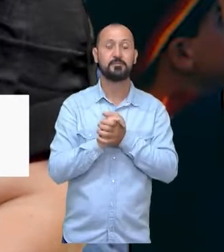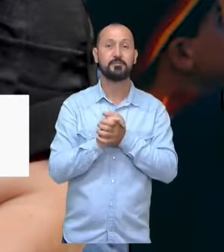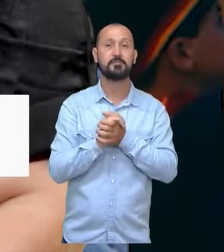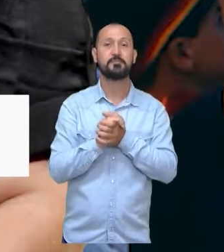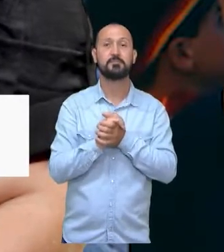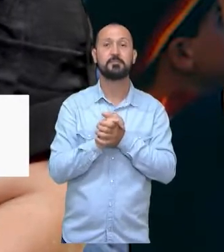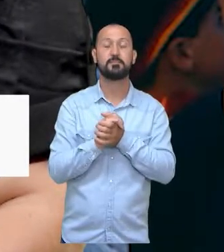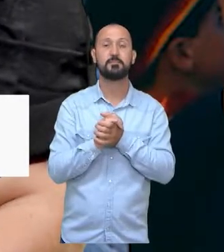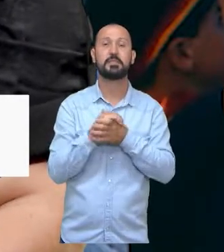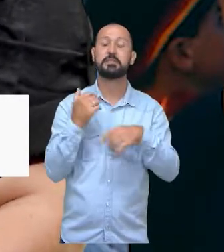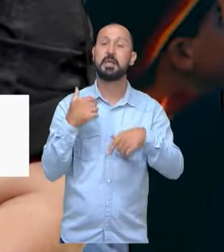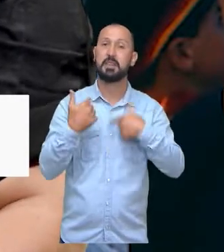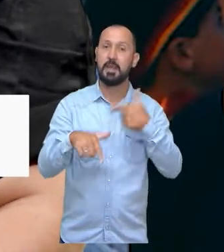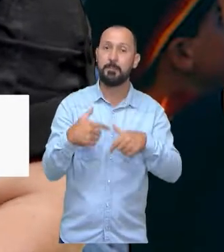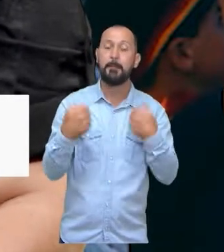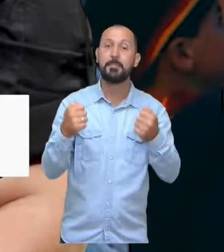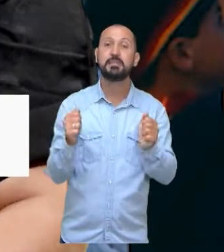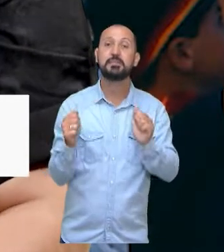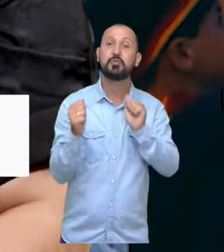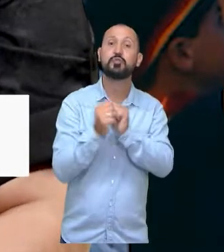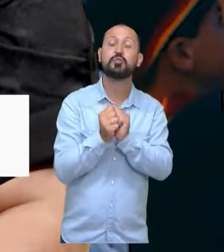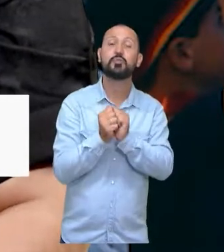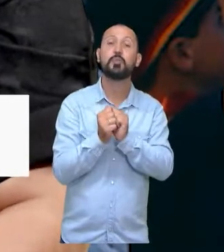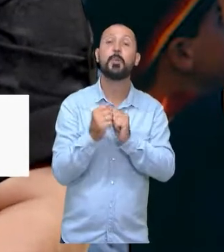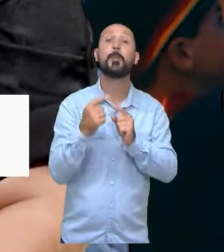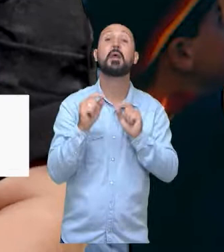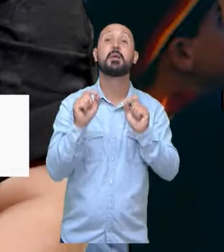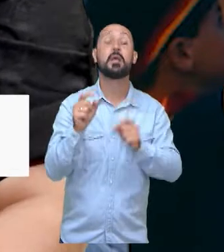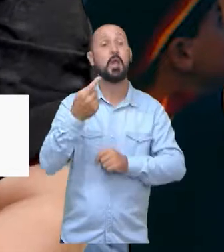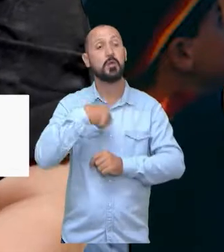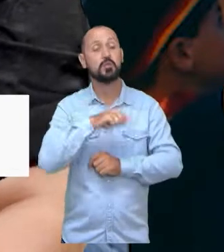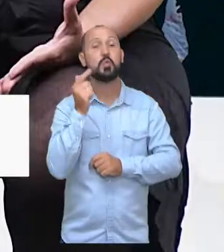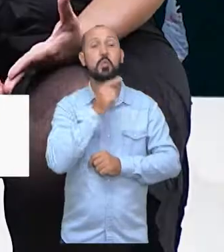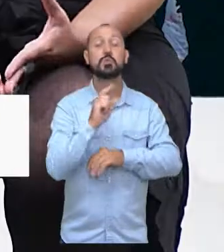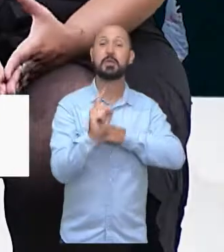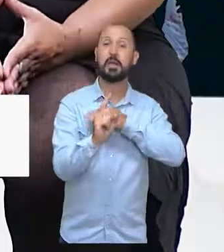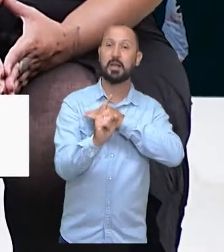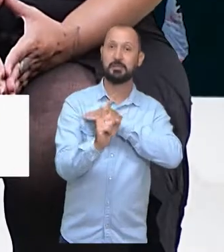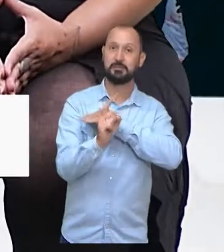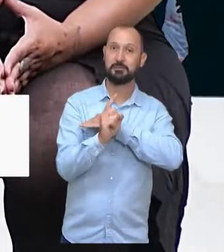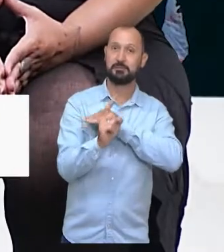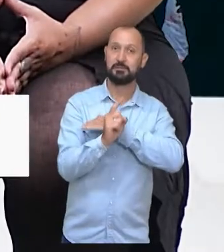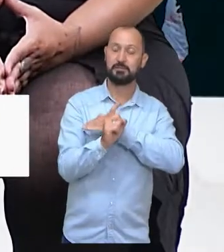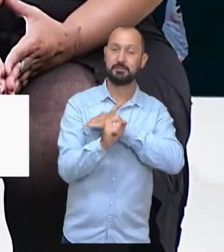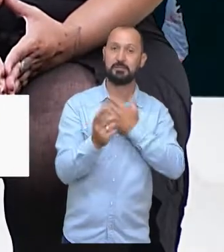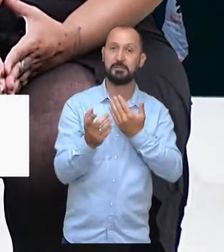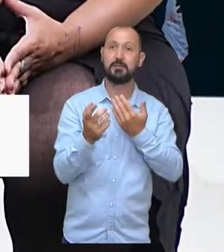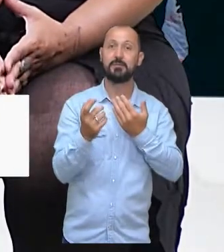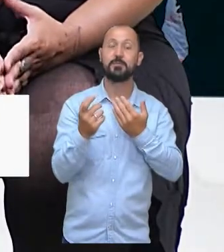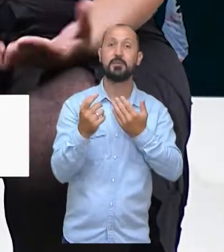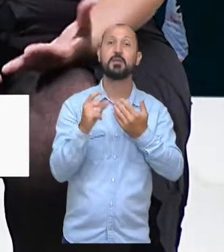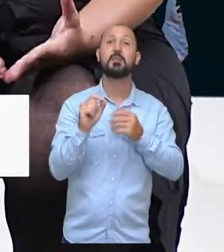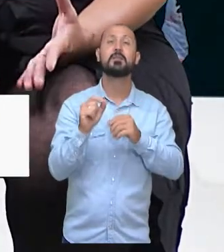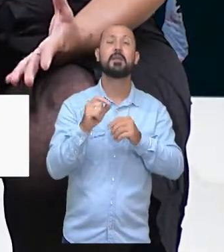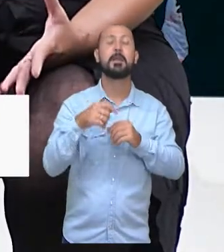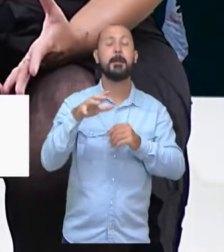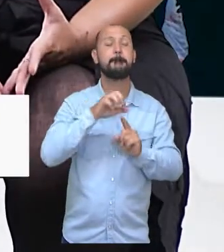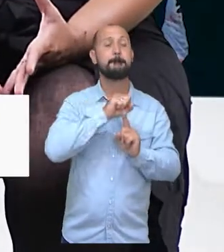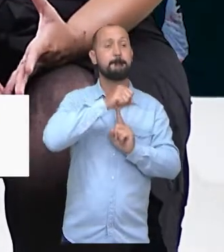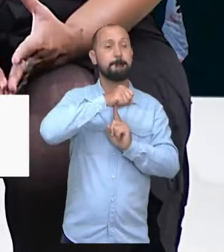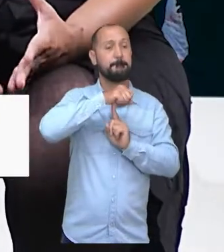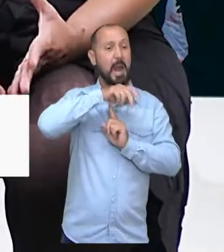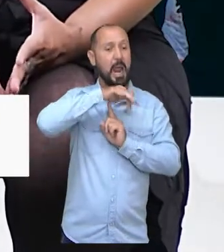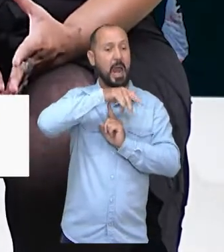Esse trabalho precisa ser articulado justamente para que a gente atenda e chegue a